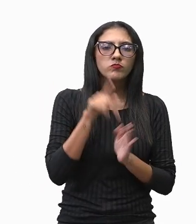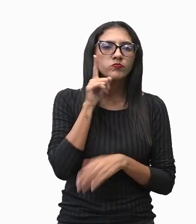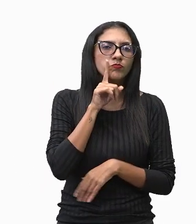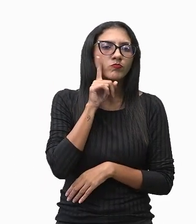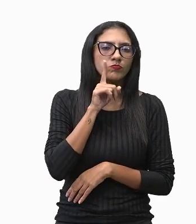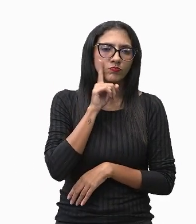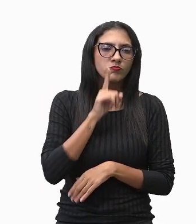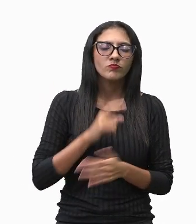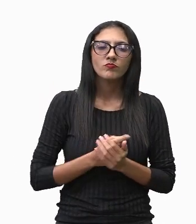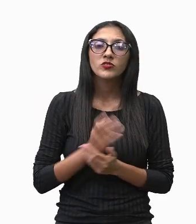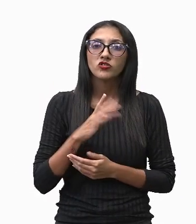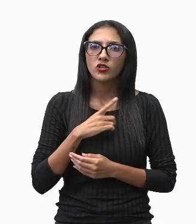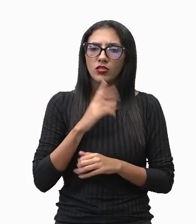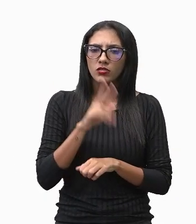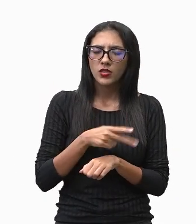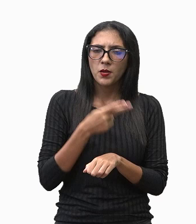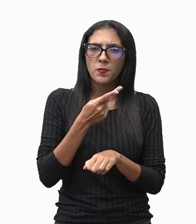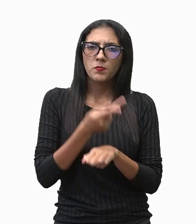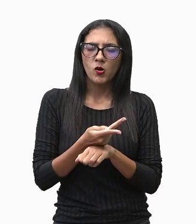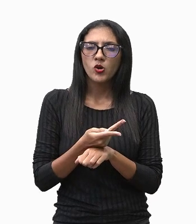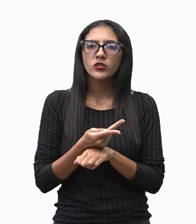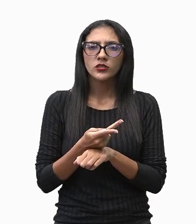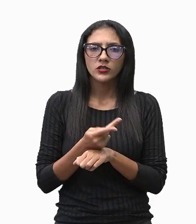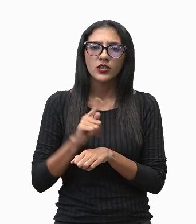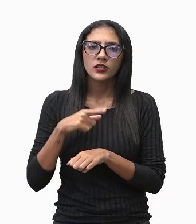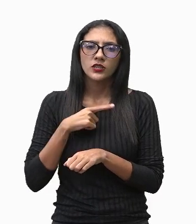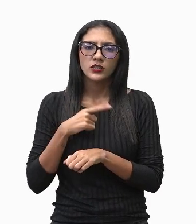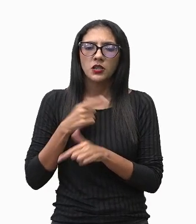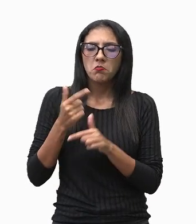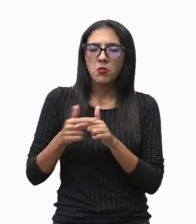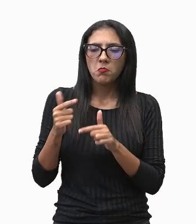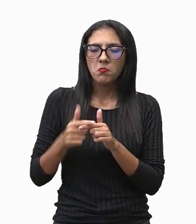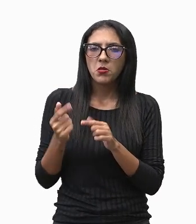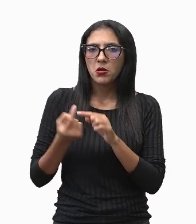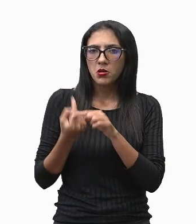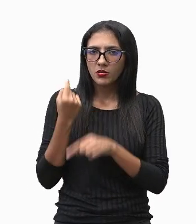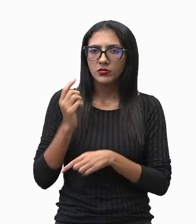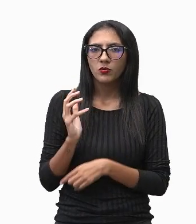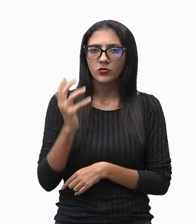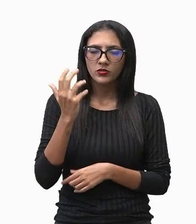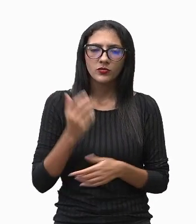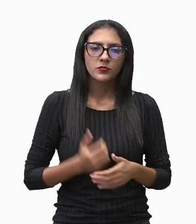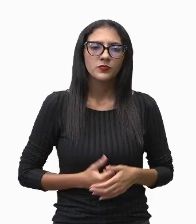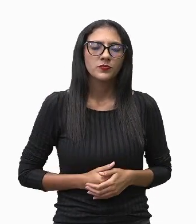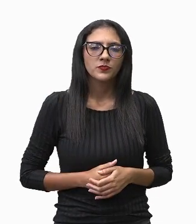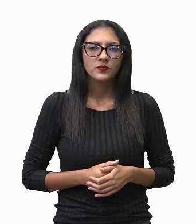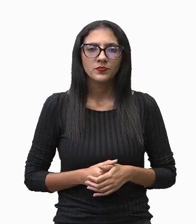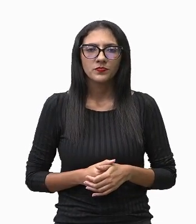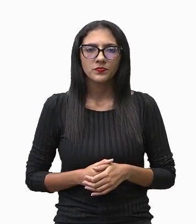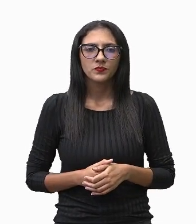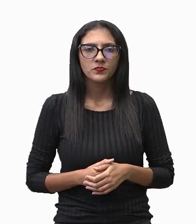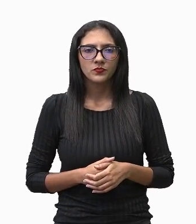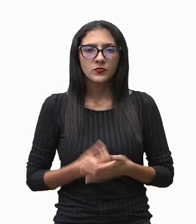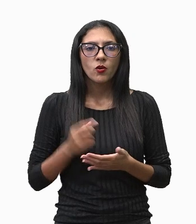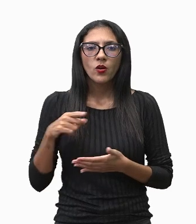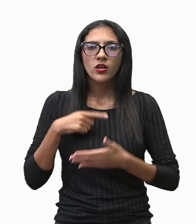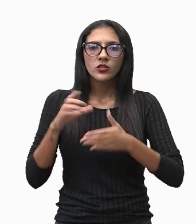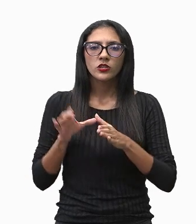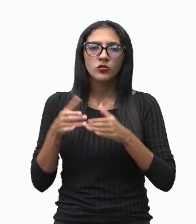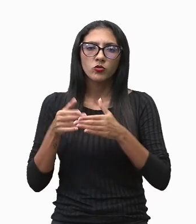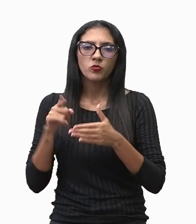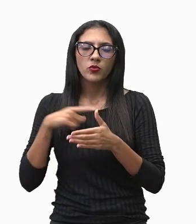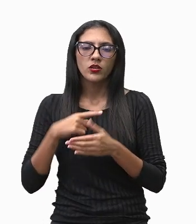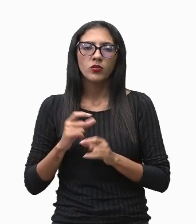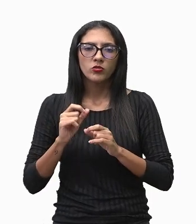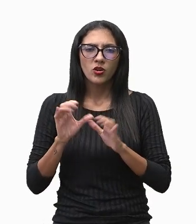após os atentados de 11 de setembro. Então, o Afeganistão, ele era governado pelo